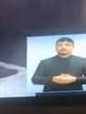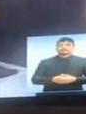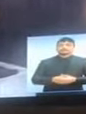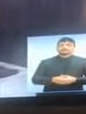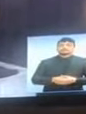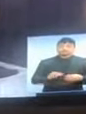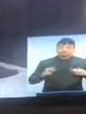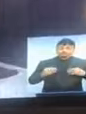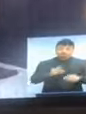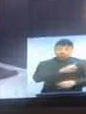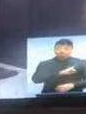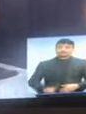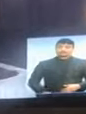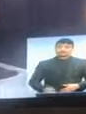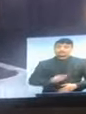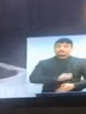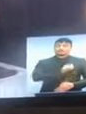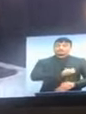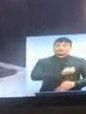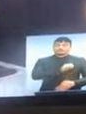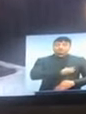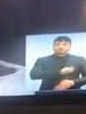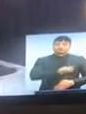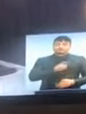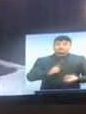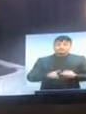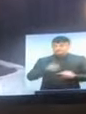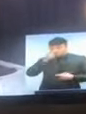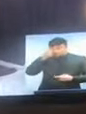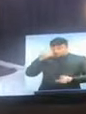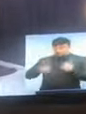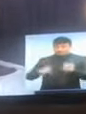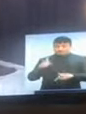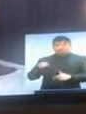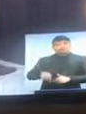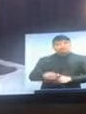minhas senhoras e senhores deputados, servidores desta casa,